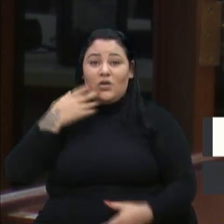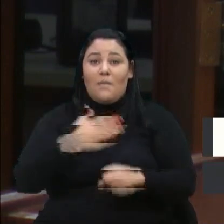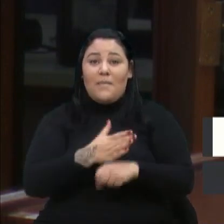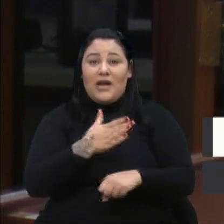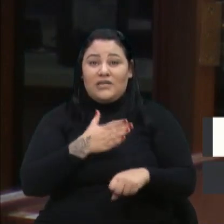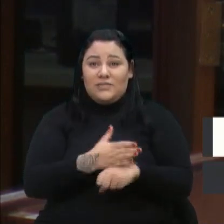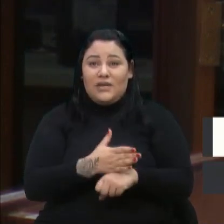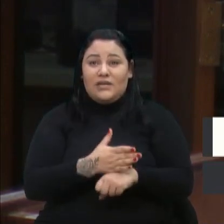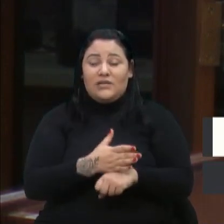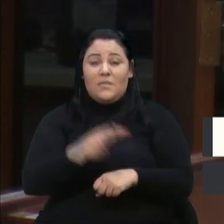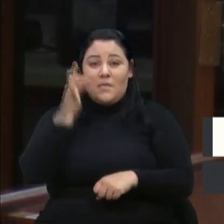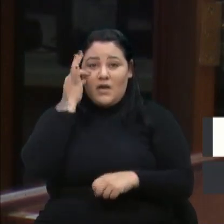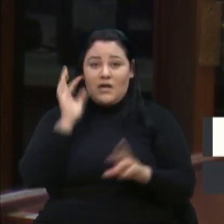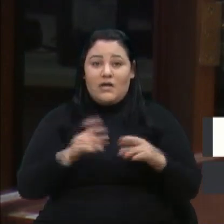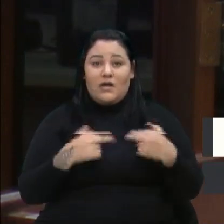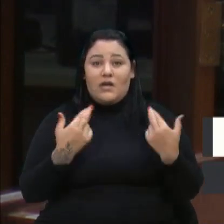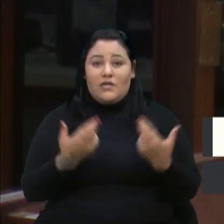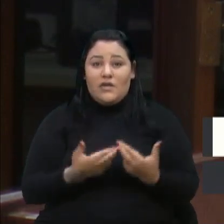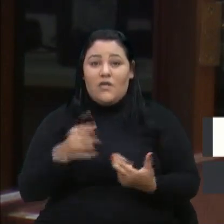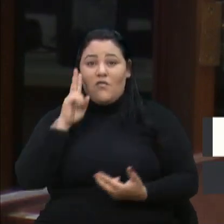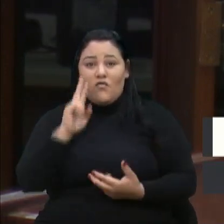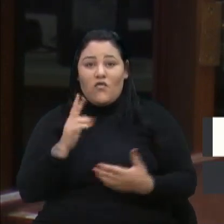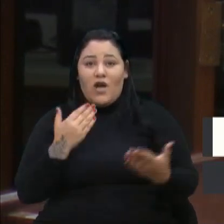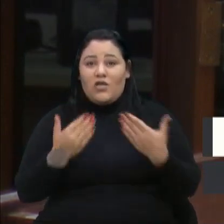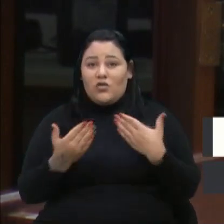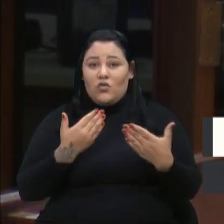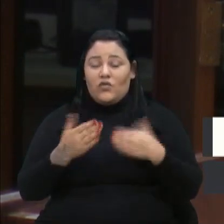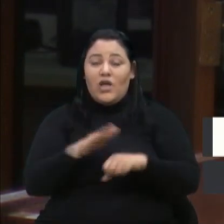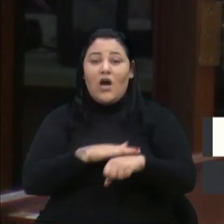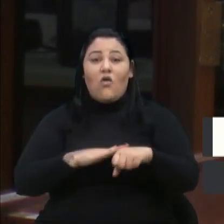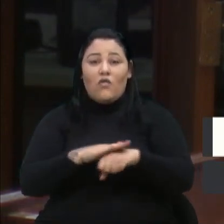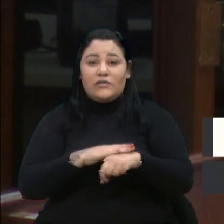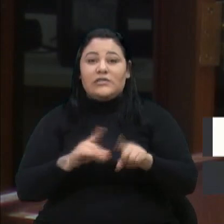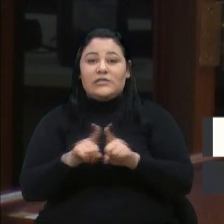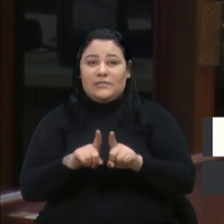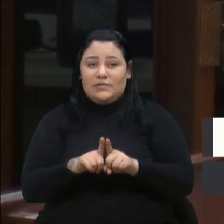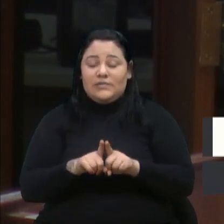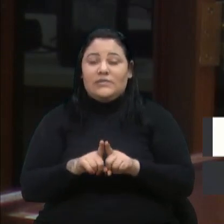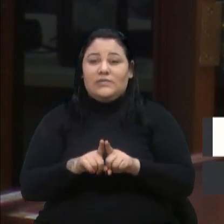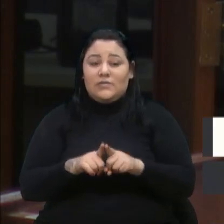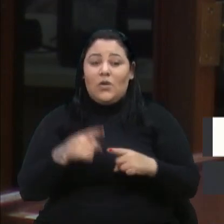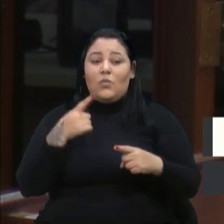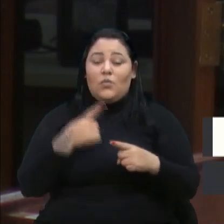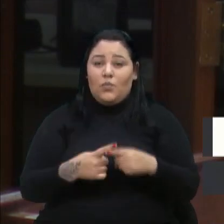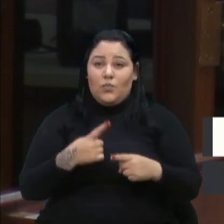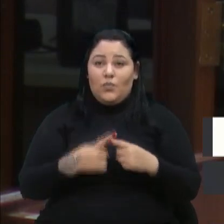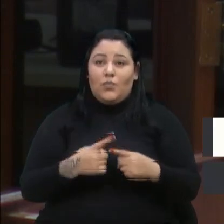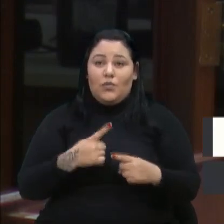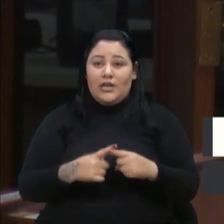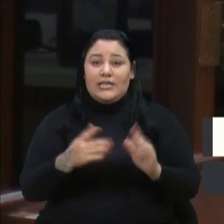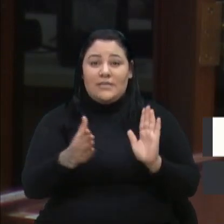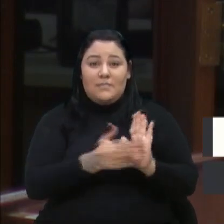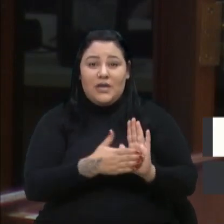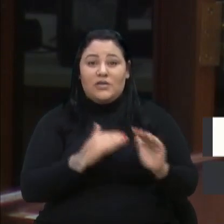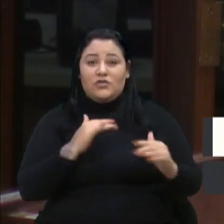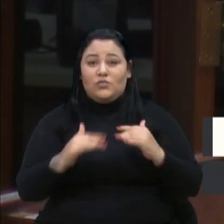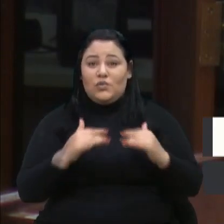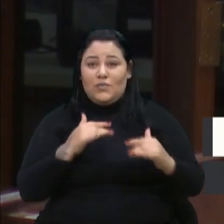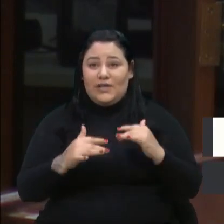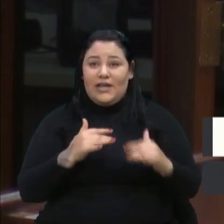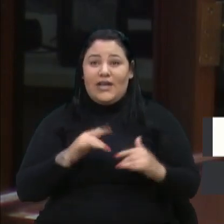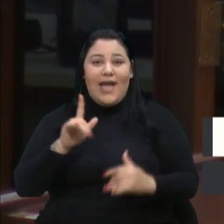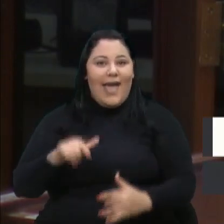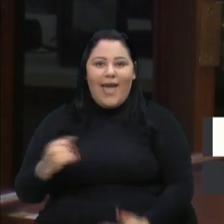estarem nessa reunião, tirarem dúvidas, conversarem, porque essa peça, que é o plano de mobilidade urbana, ela